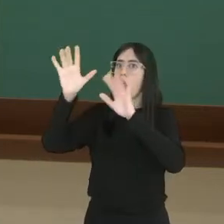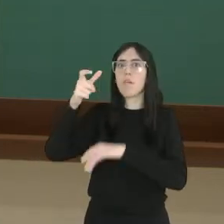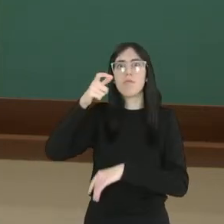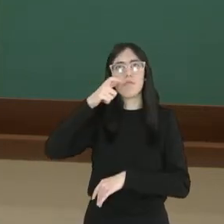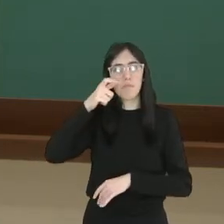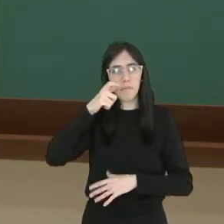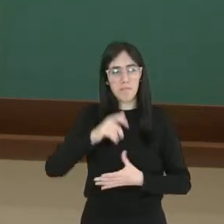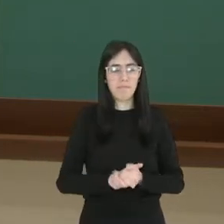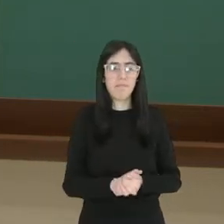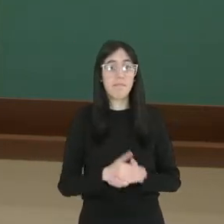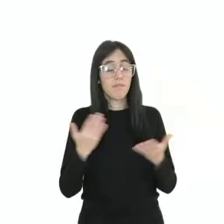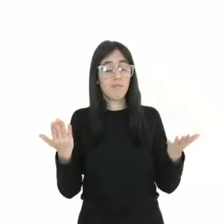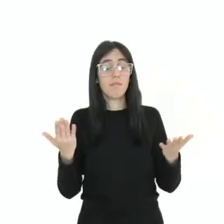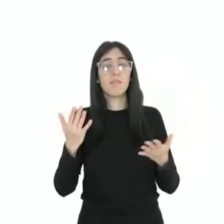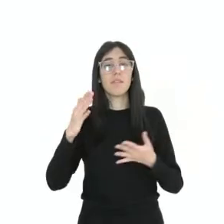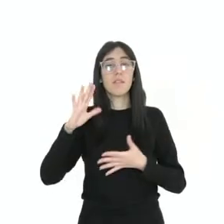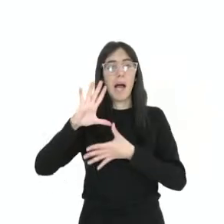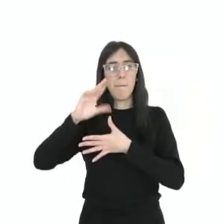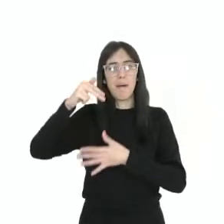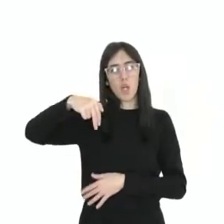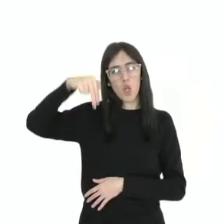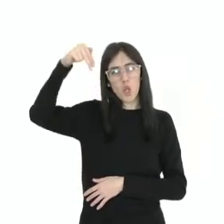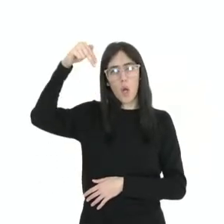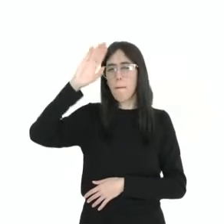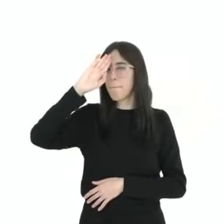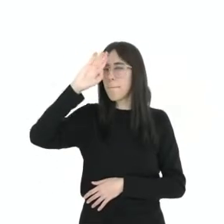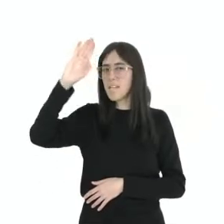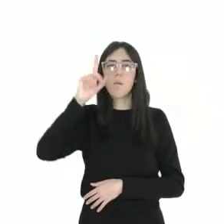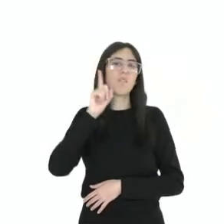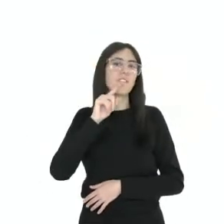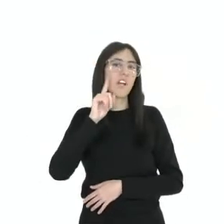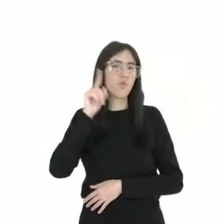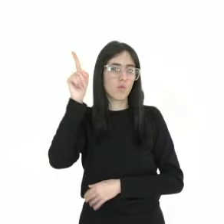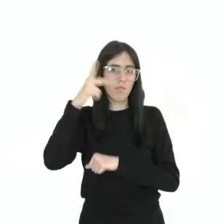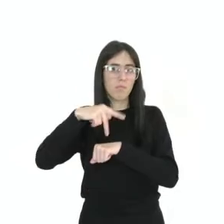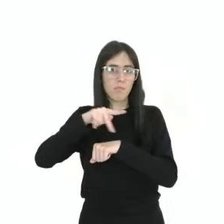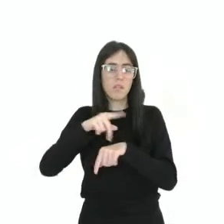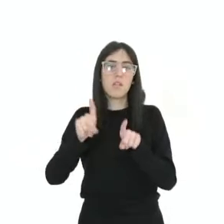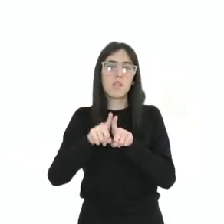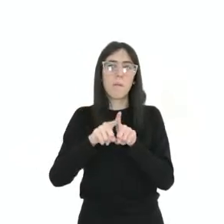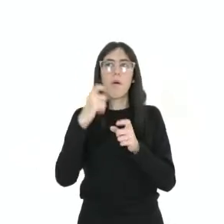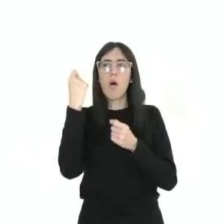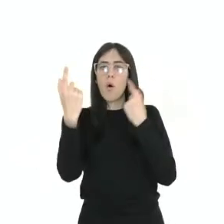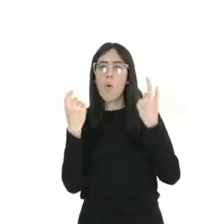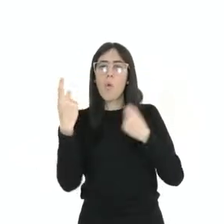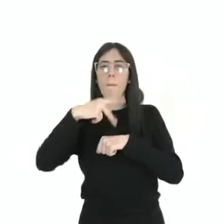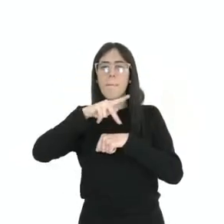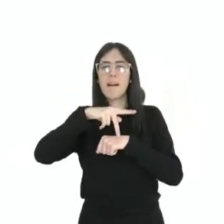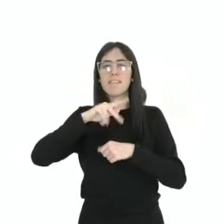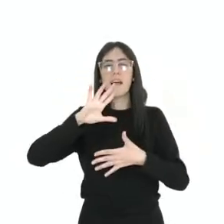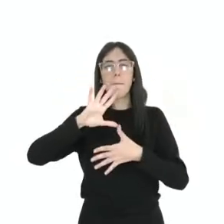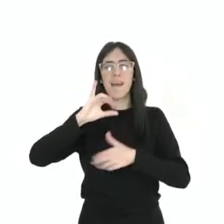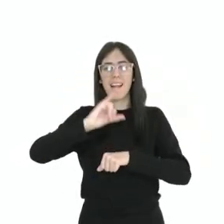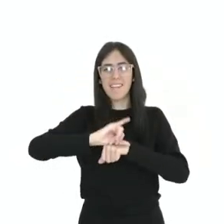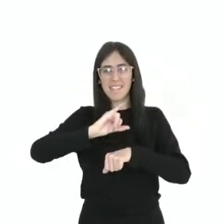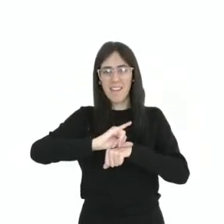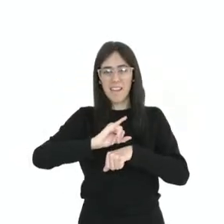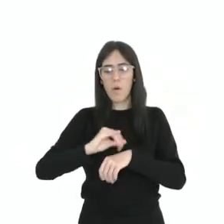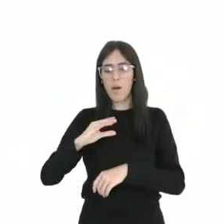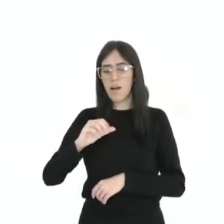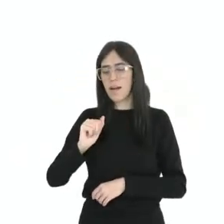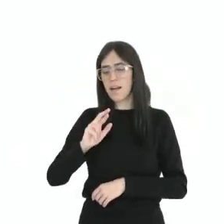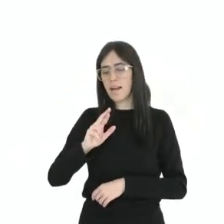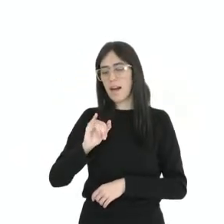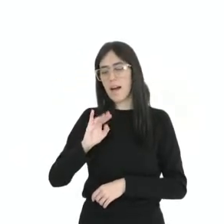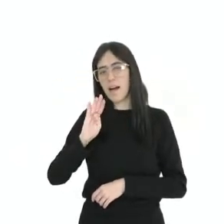estádio. Então na América do Norte, principalmente nos Estados Unidos, e também em alguns países da América Central, no Caribe